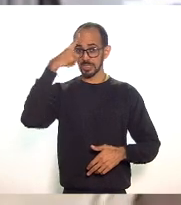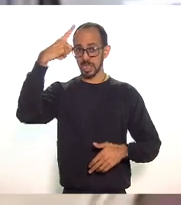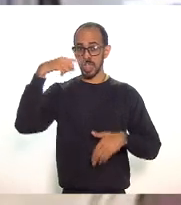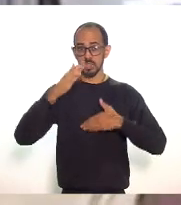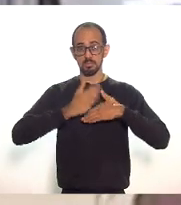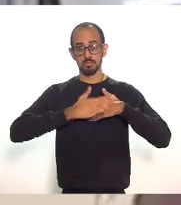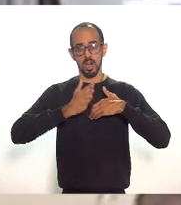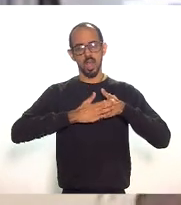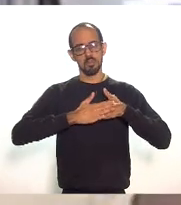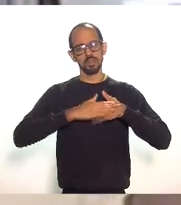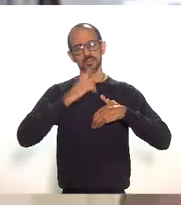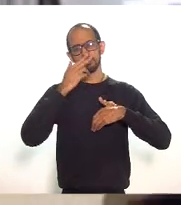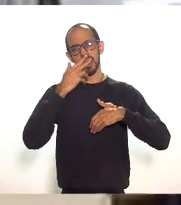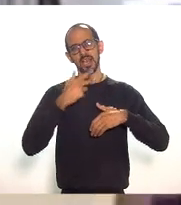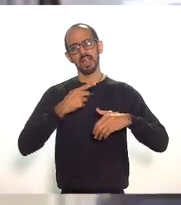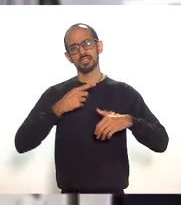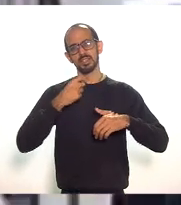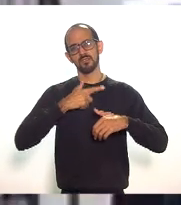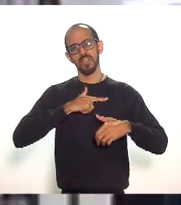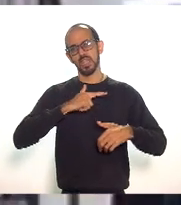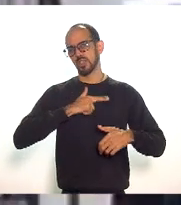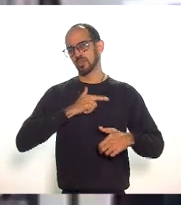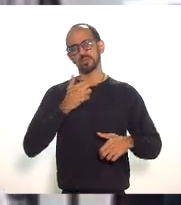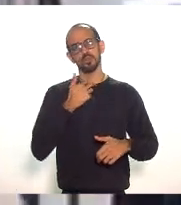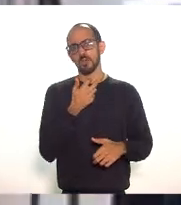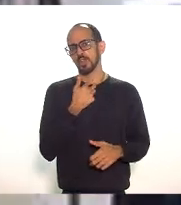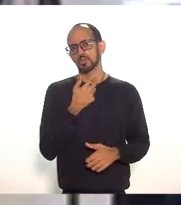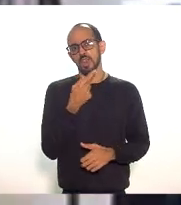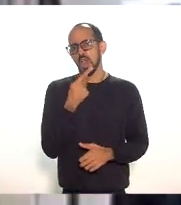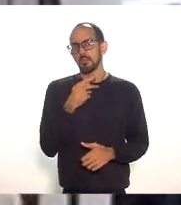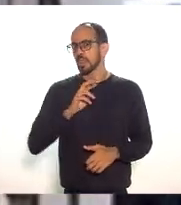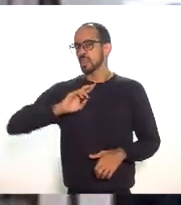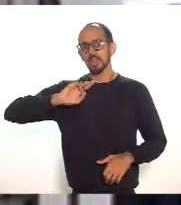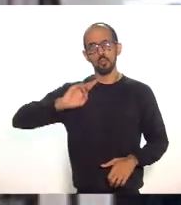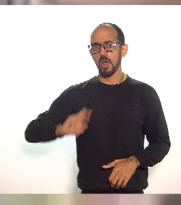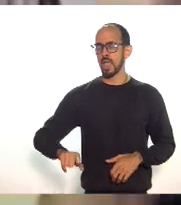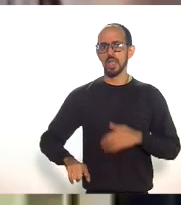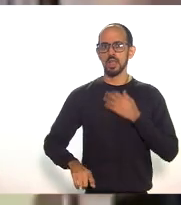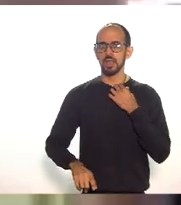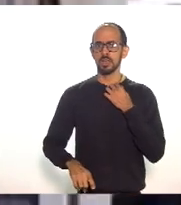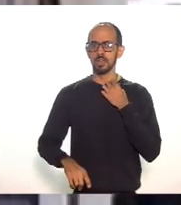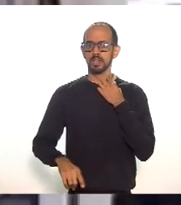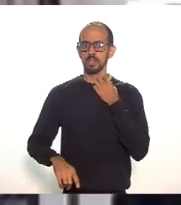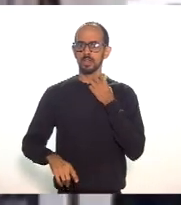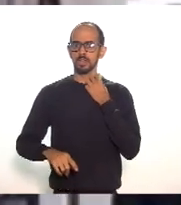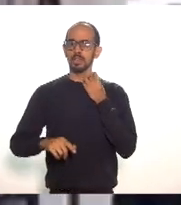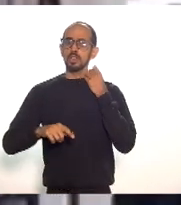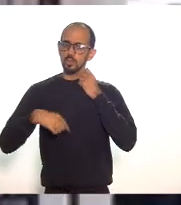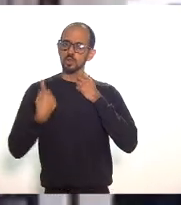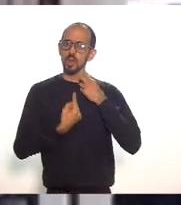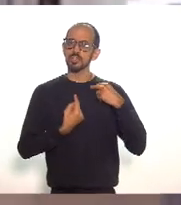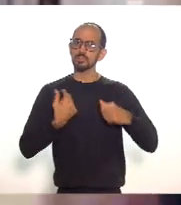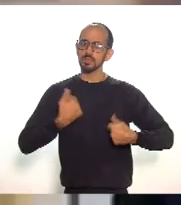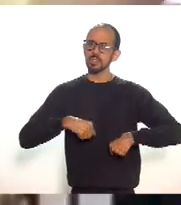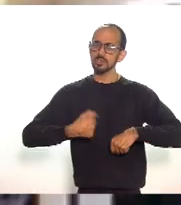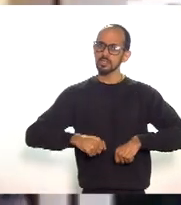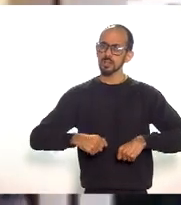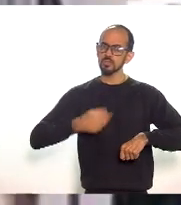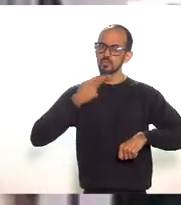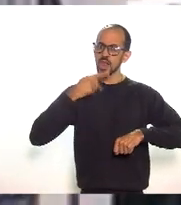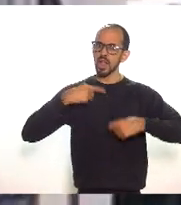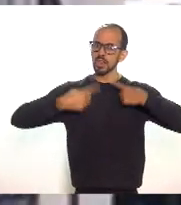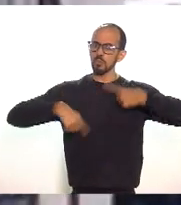são palavras feias, não podem ser ditas de forma alguma. Não é nada disso. Nós temos que tratar da política e